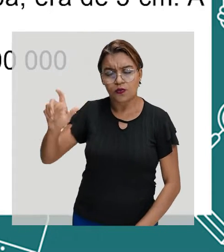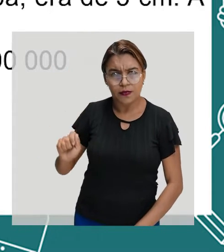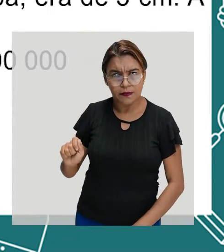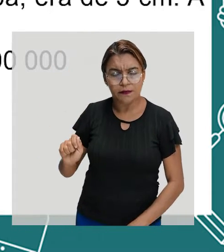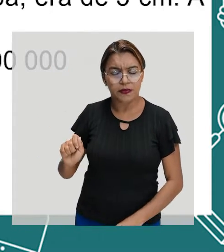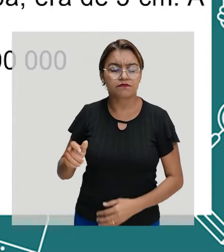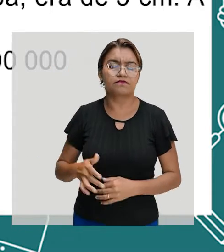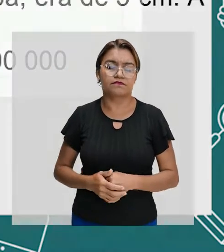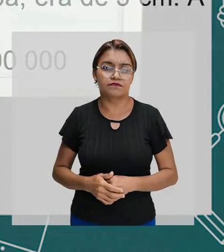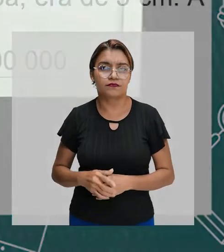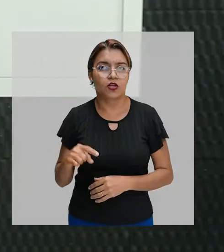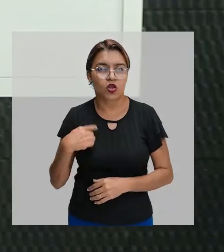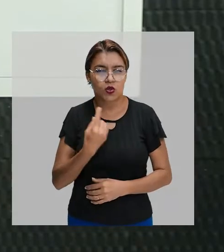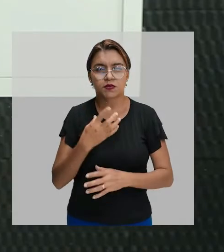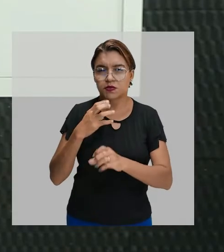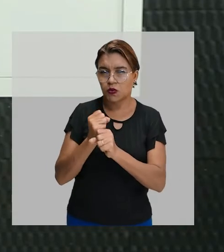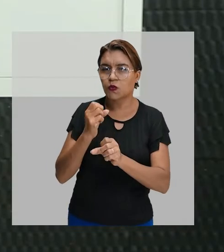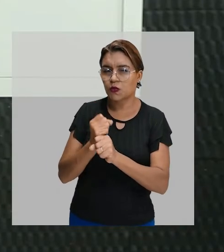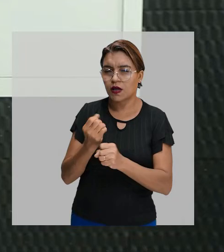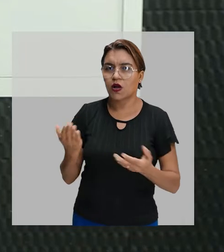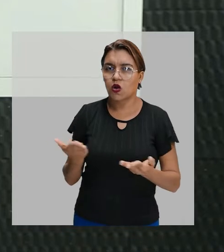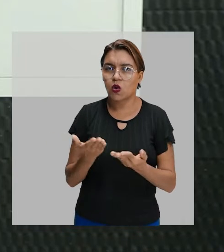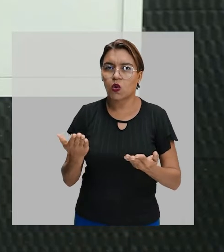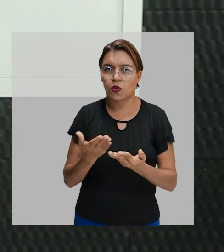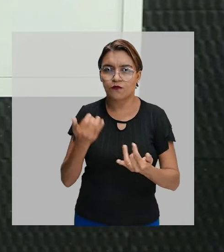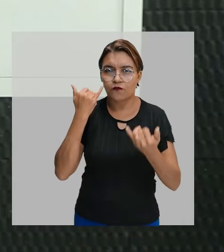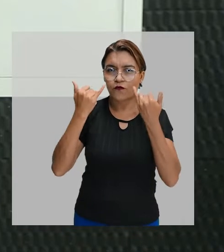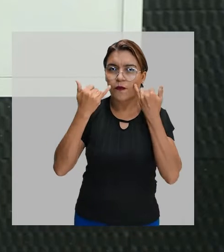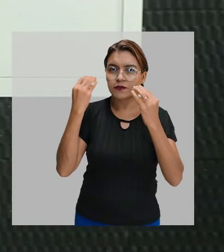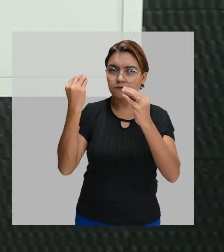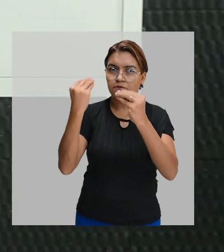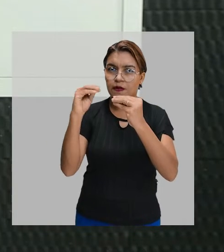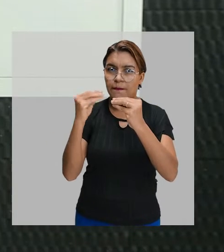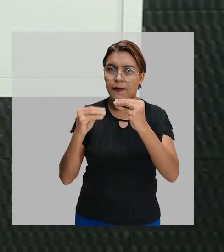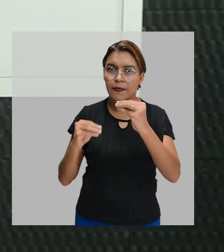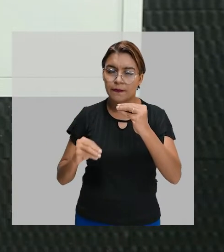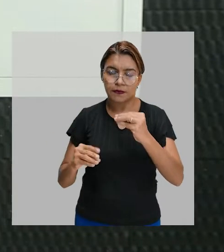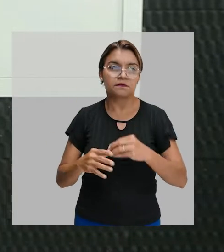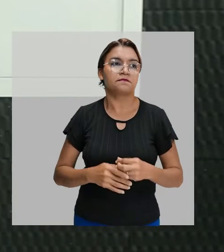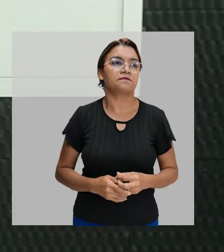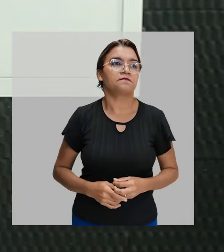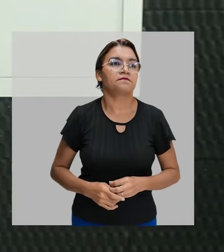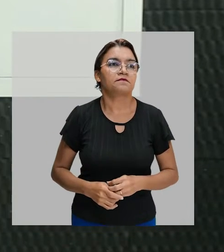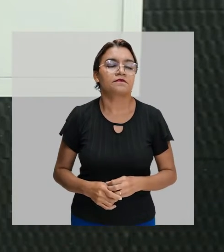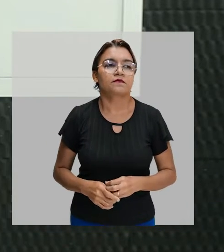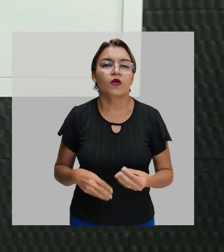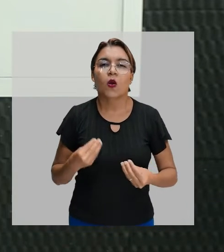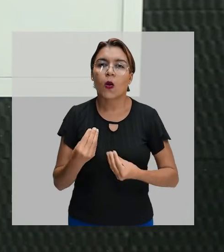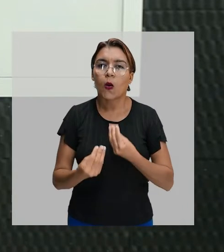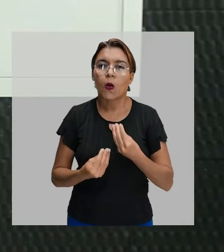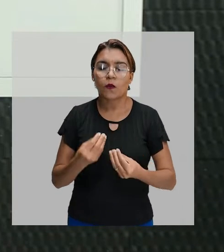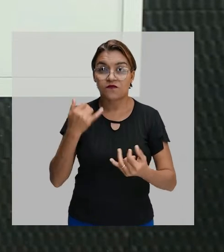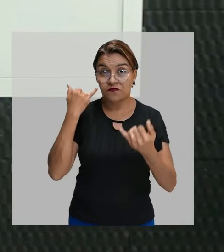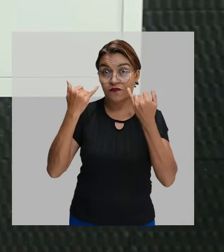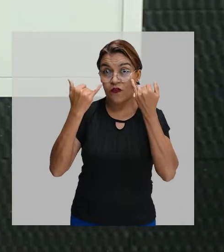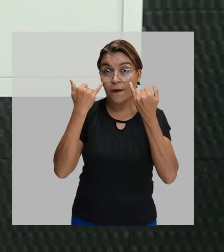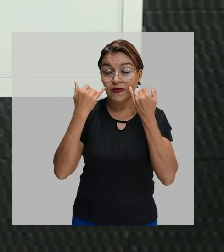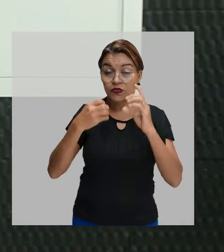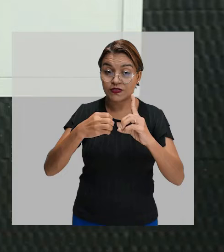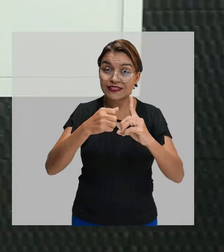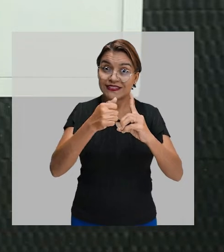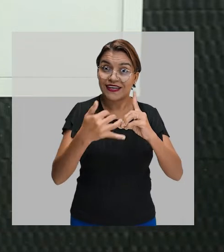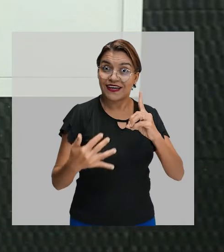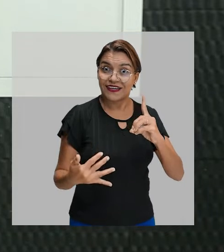escala tá então vamos lá agora vamos primeiro colocar aqui as informações tá é o que que ele me diz aqui de dados